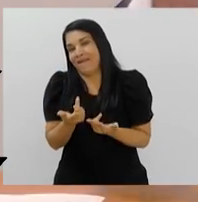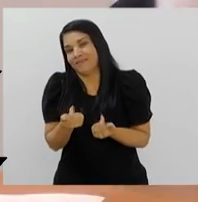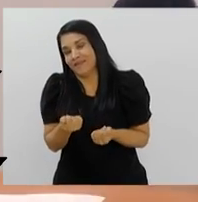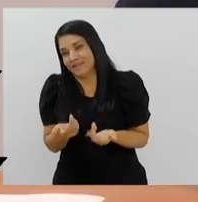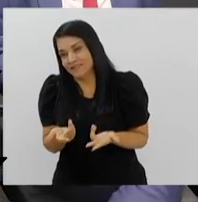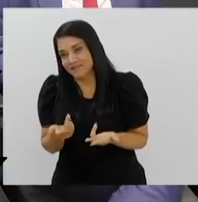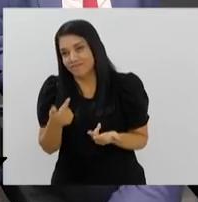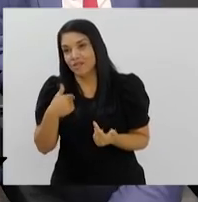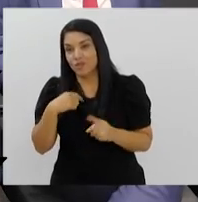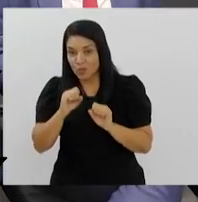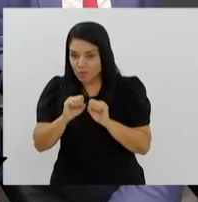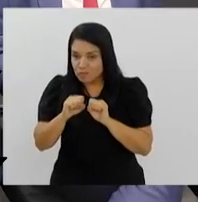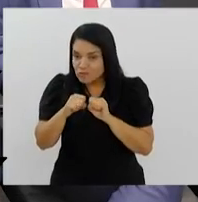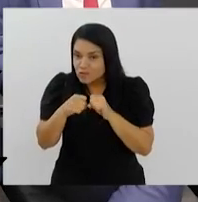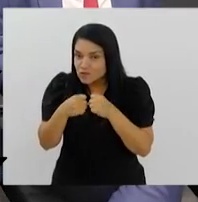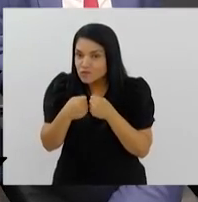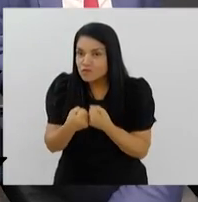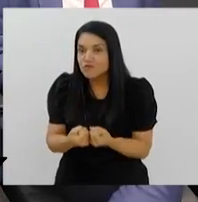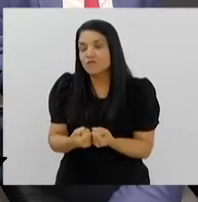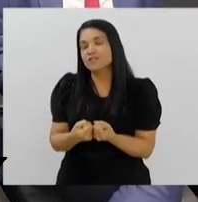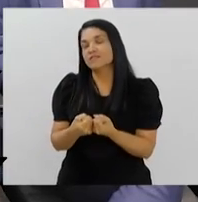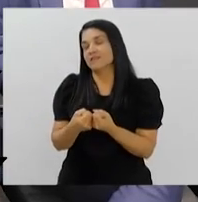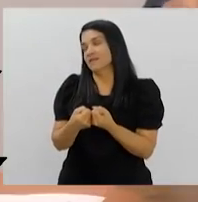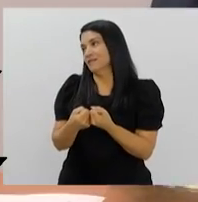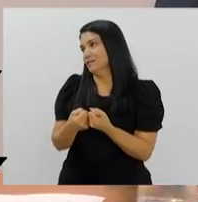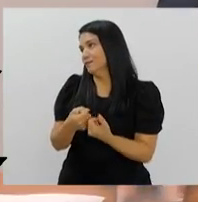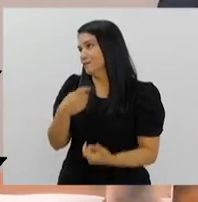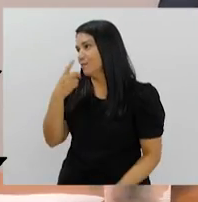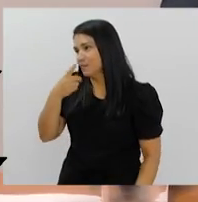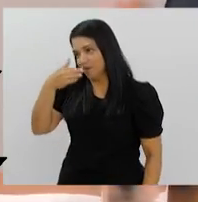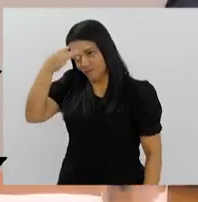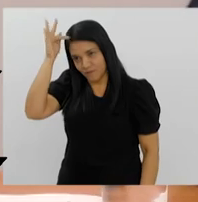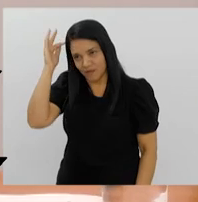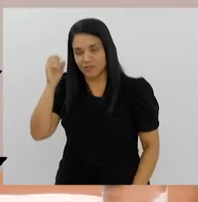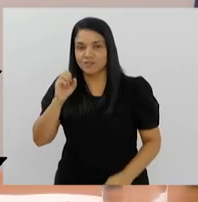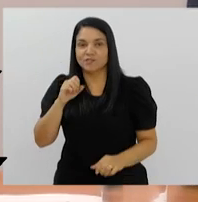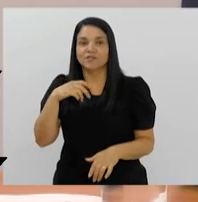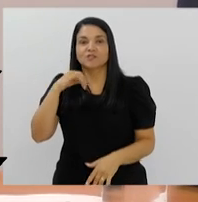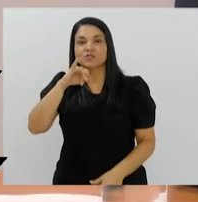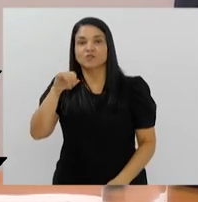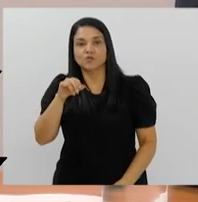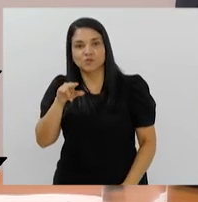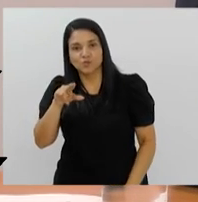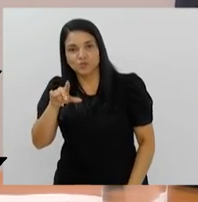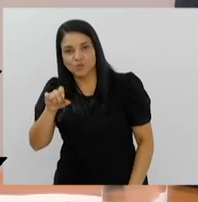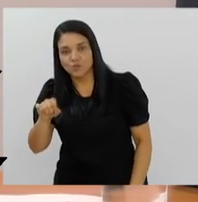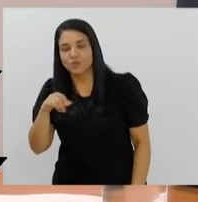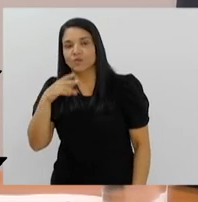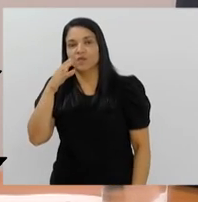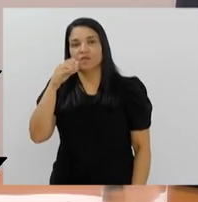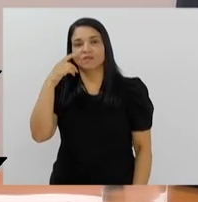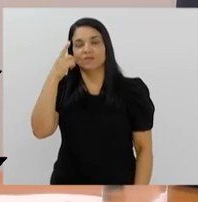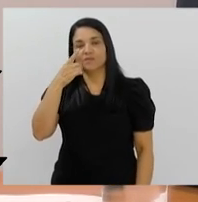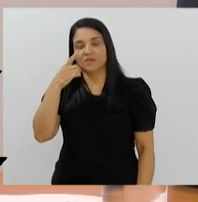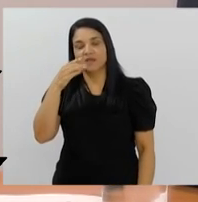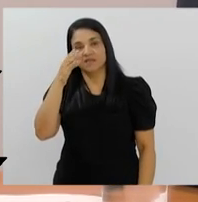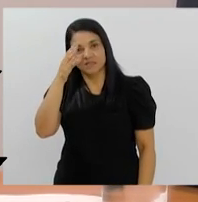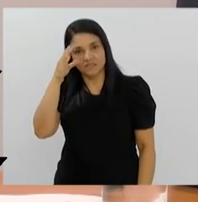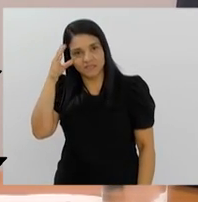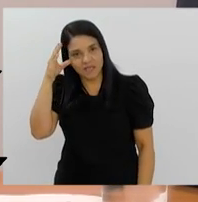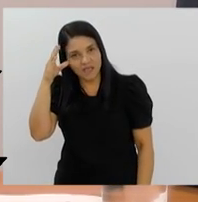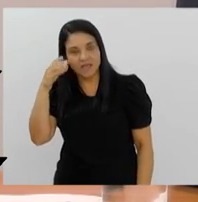t vendo o esforço Deputado FR Pacheco Deputado Júlio a deputada Céli que tá aqui ao lado deputada Ju que estava